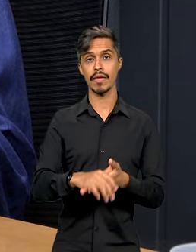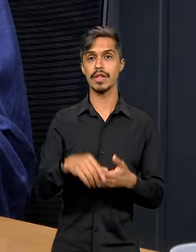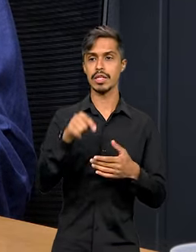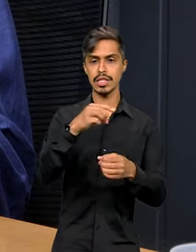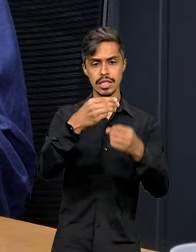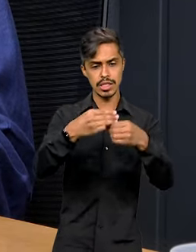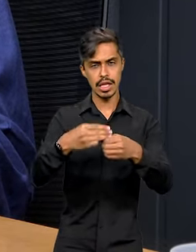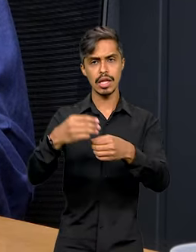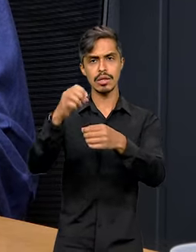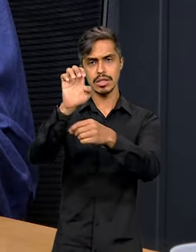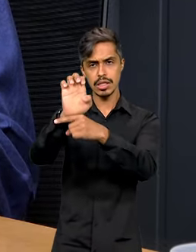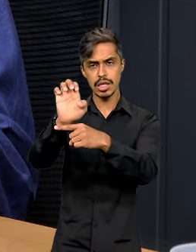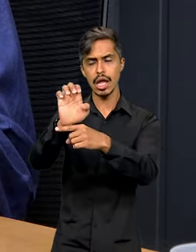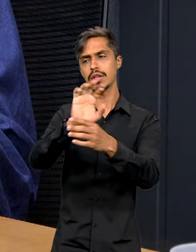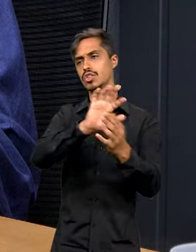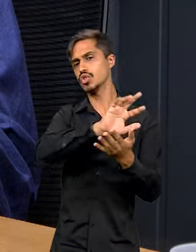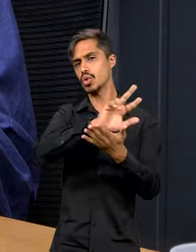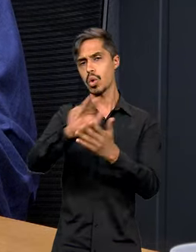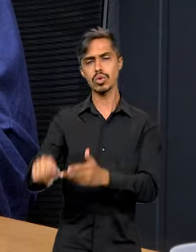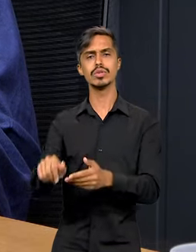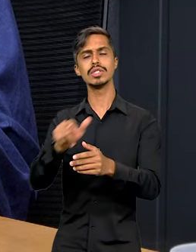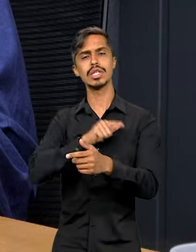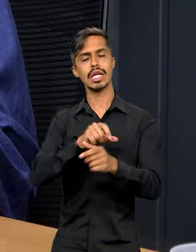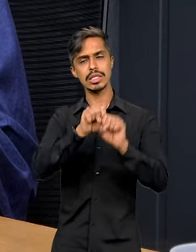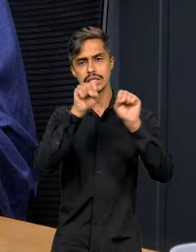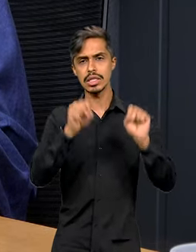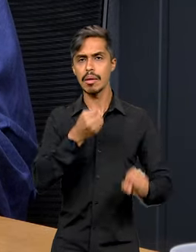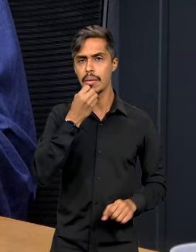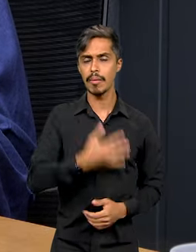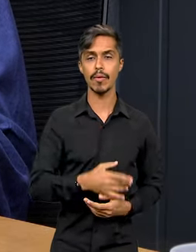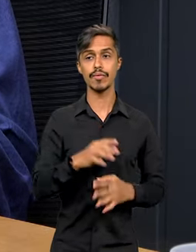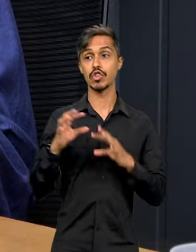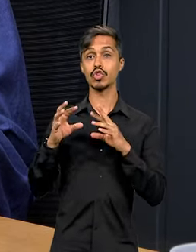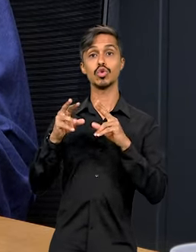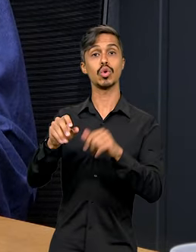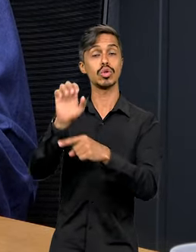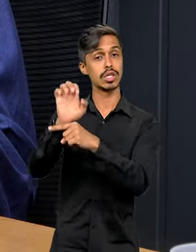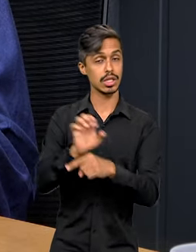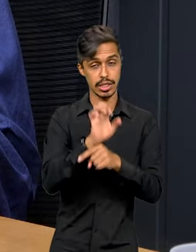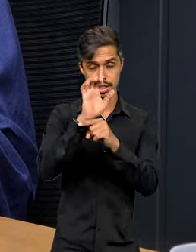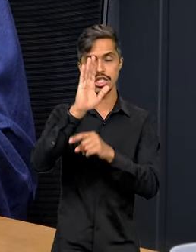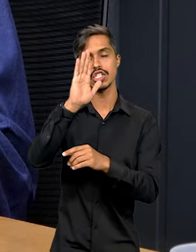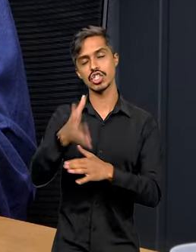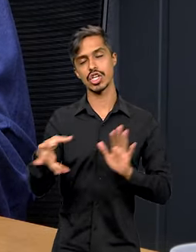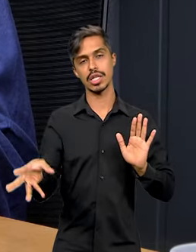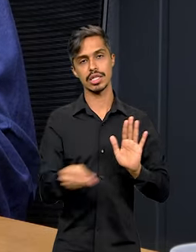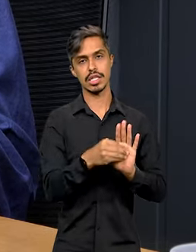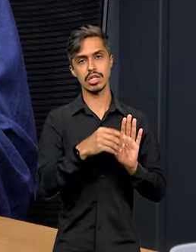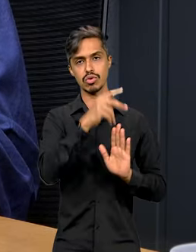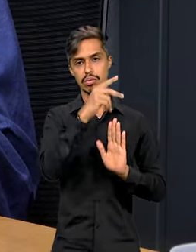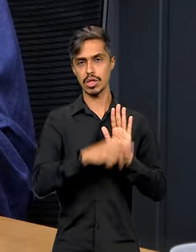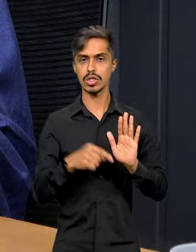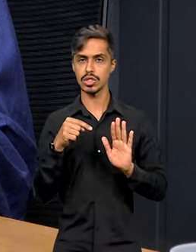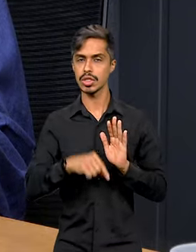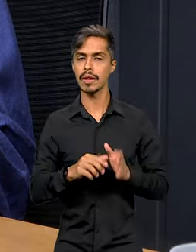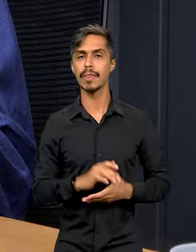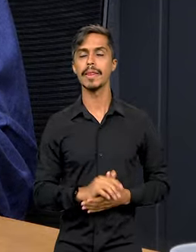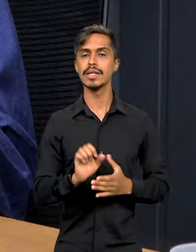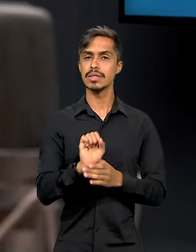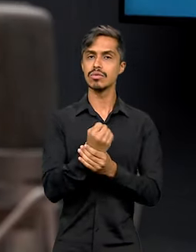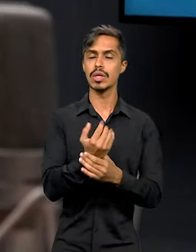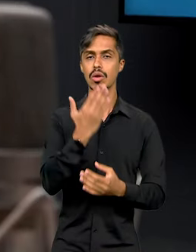Adesão dos estados e municípios a esse sistema hoje todos os estados são aderidos ao sistema de segurança alimentar e nutricional e a gente